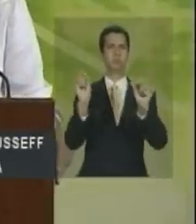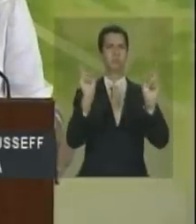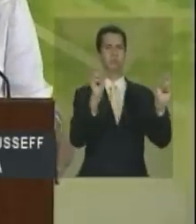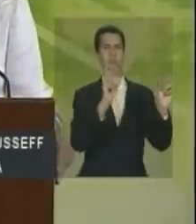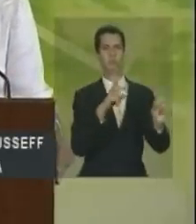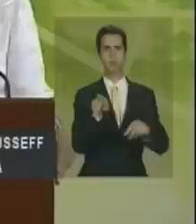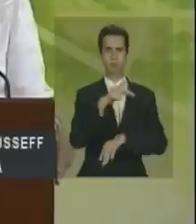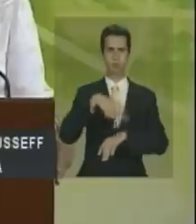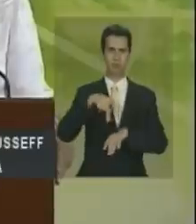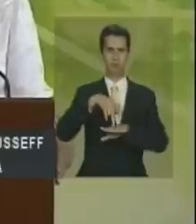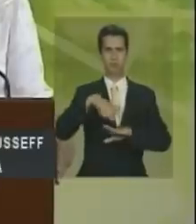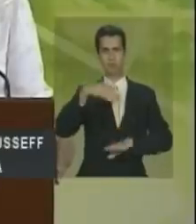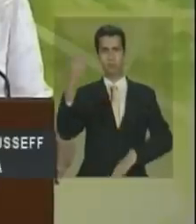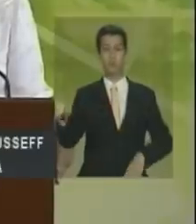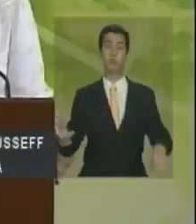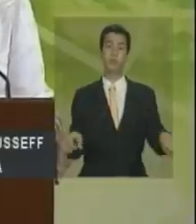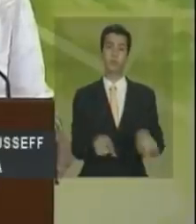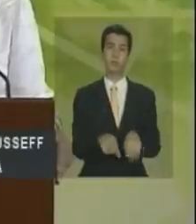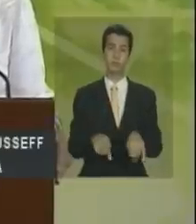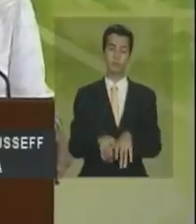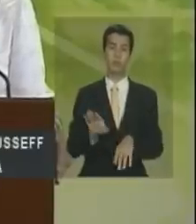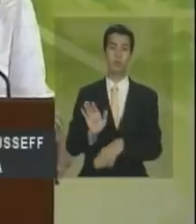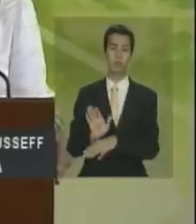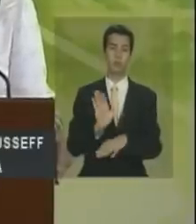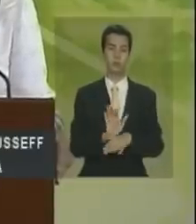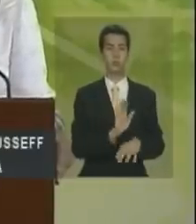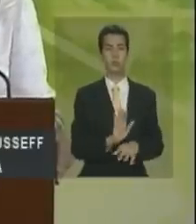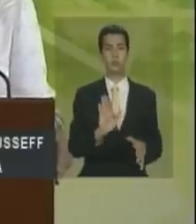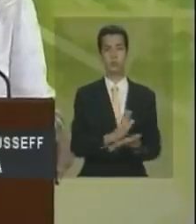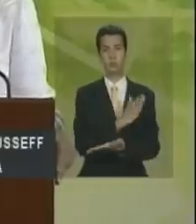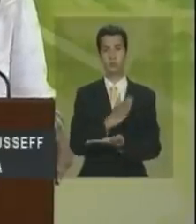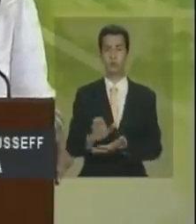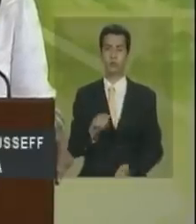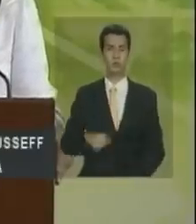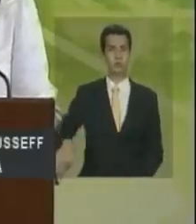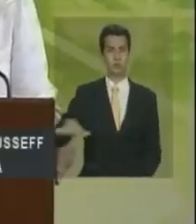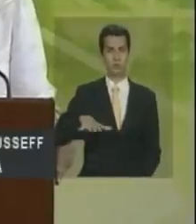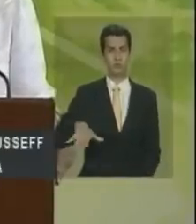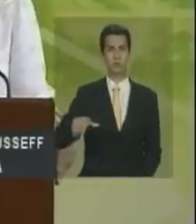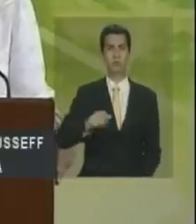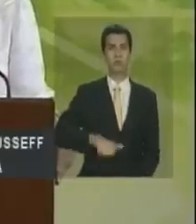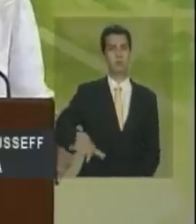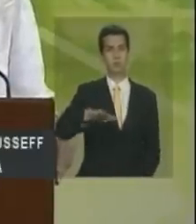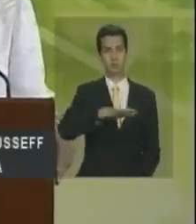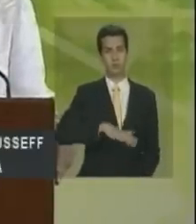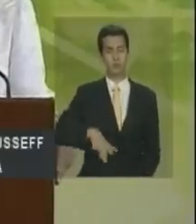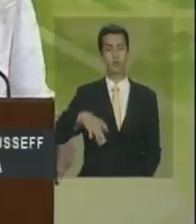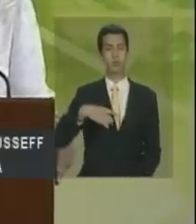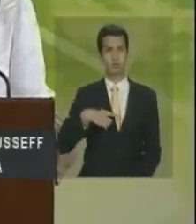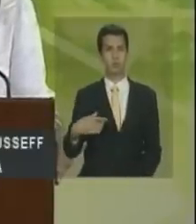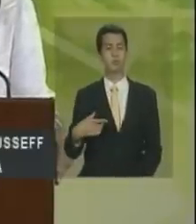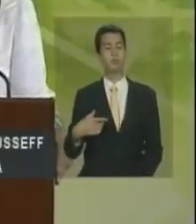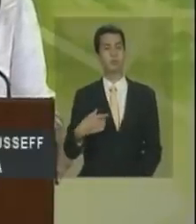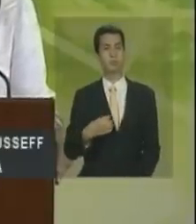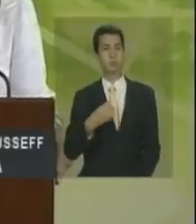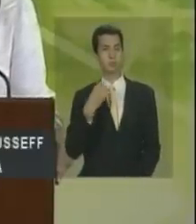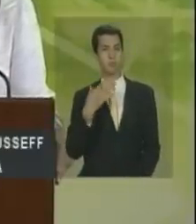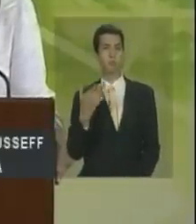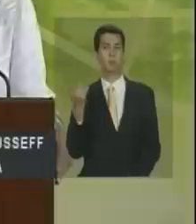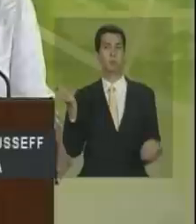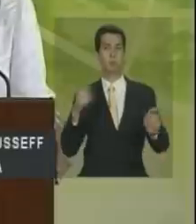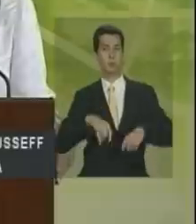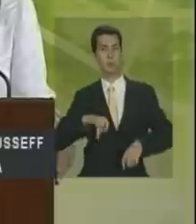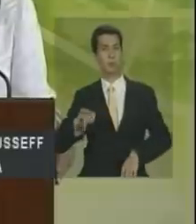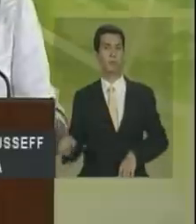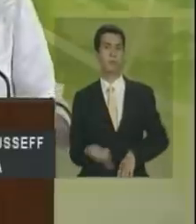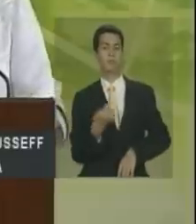E ampliamos os setores que se beneficiarão das margens de preferência nas compras